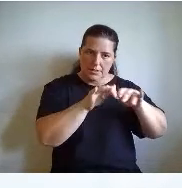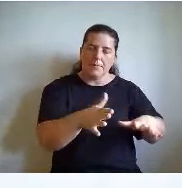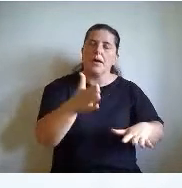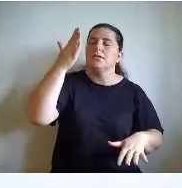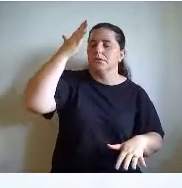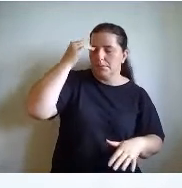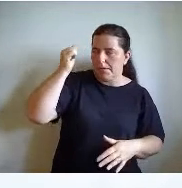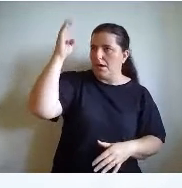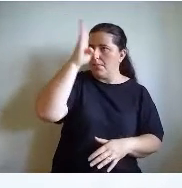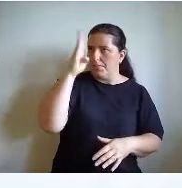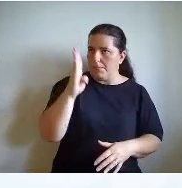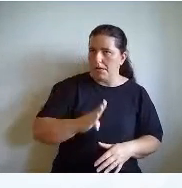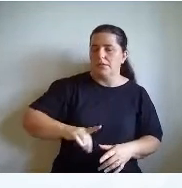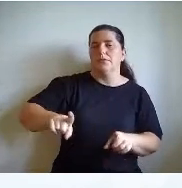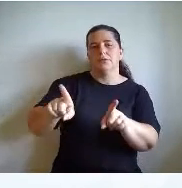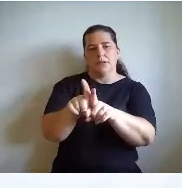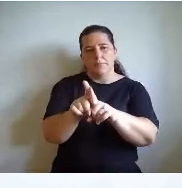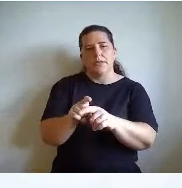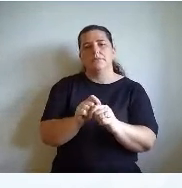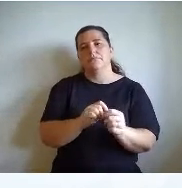alcançar também.